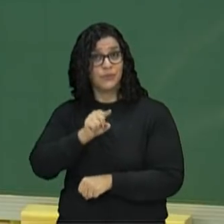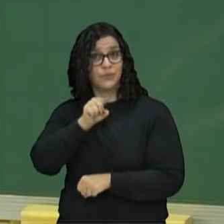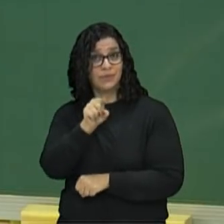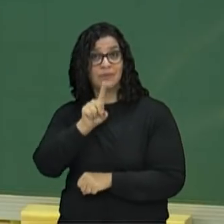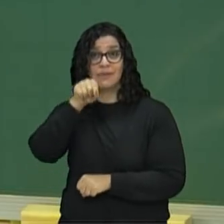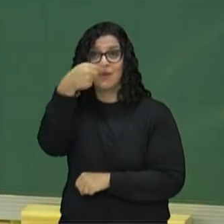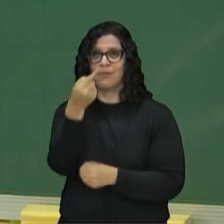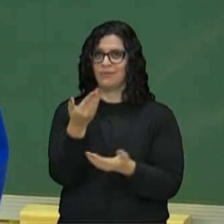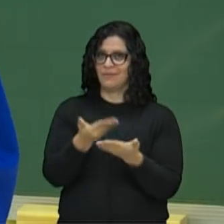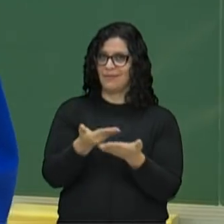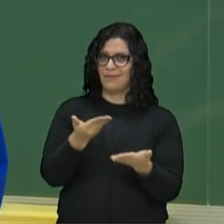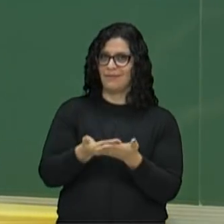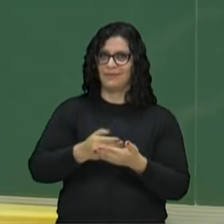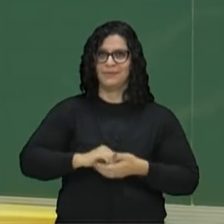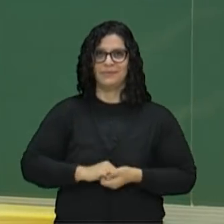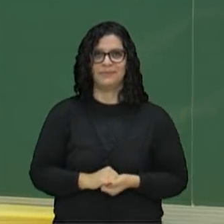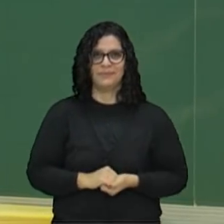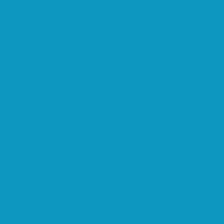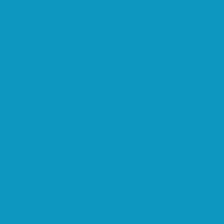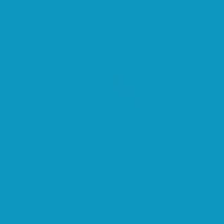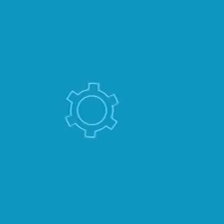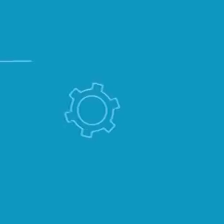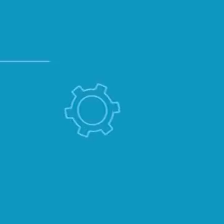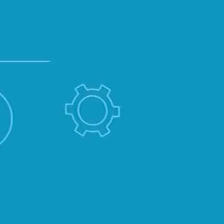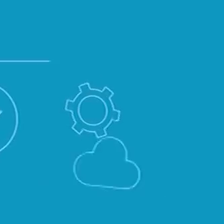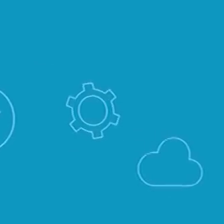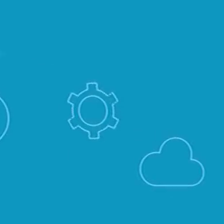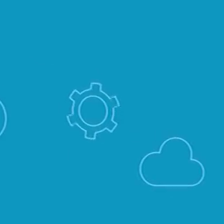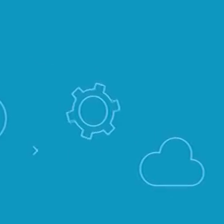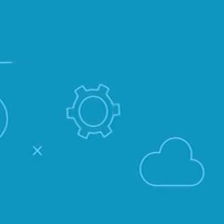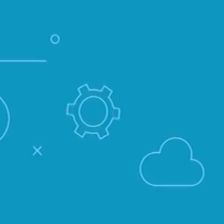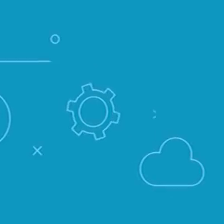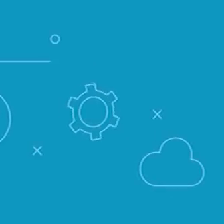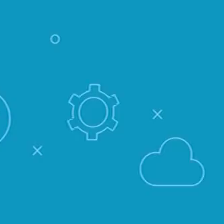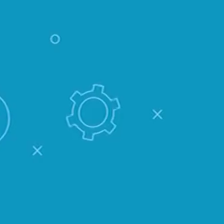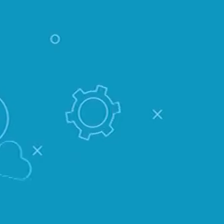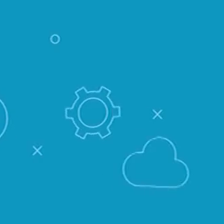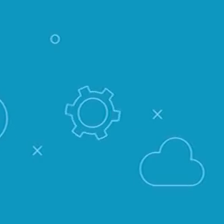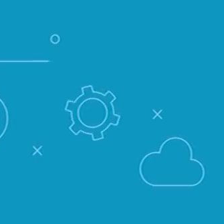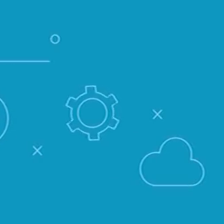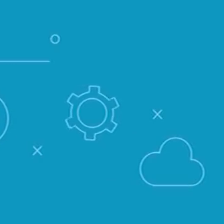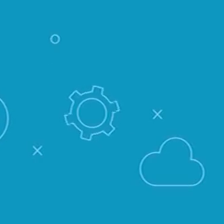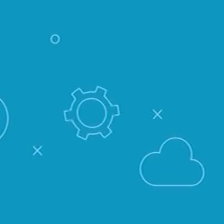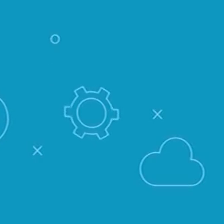vocês na próxima aula.